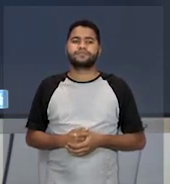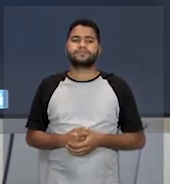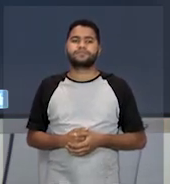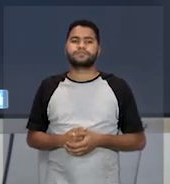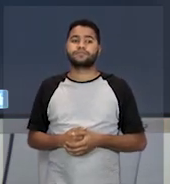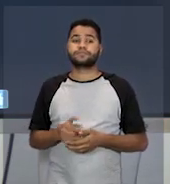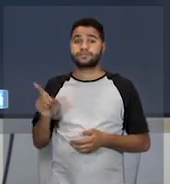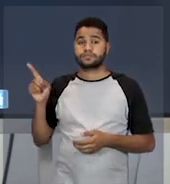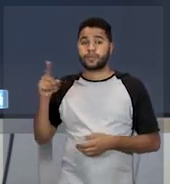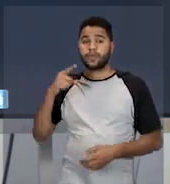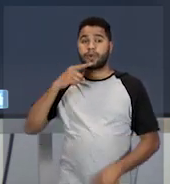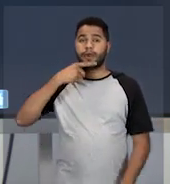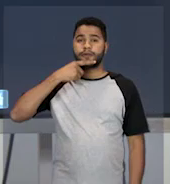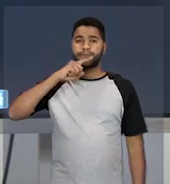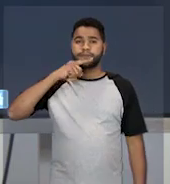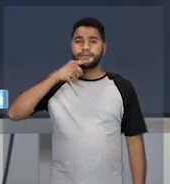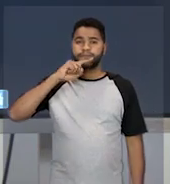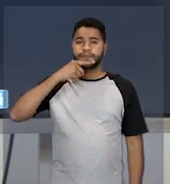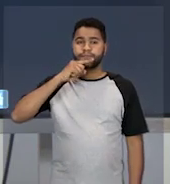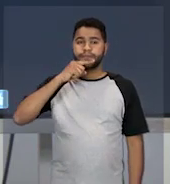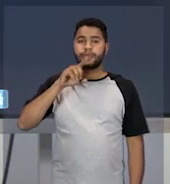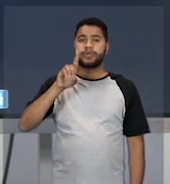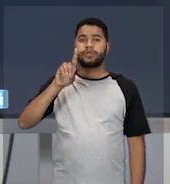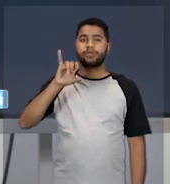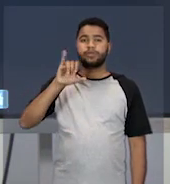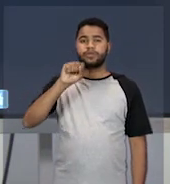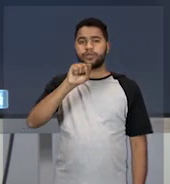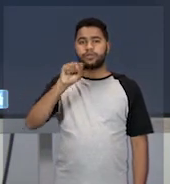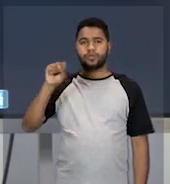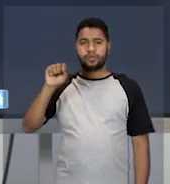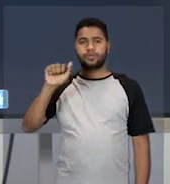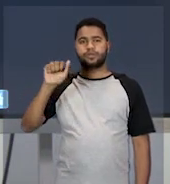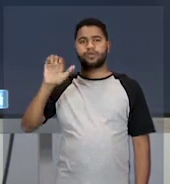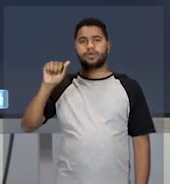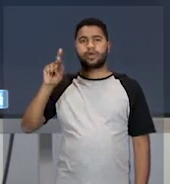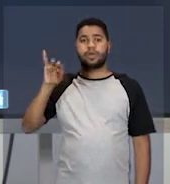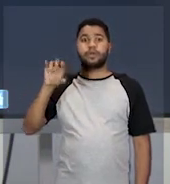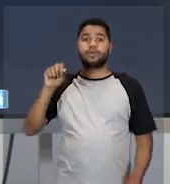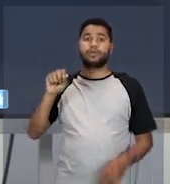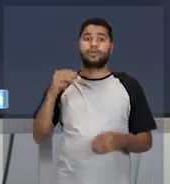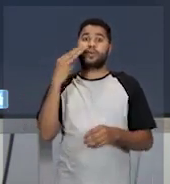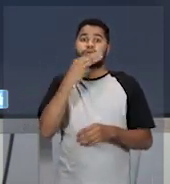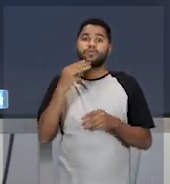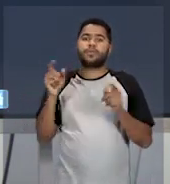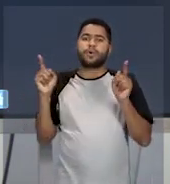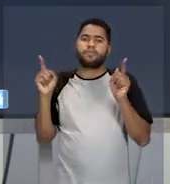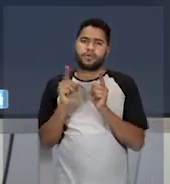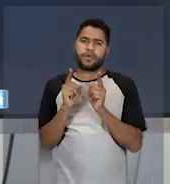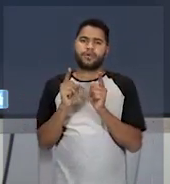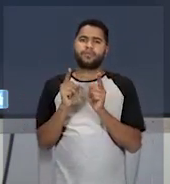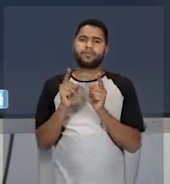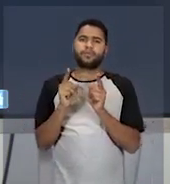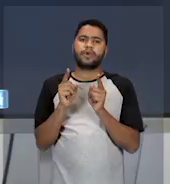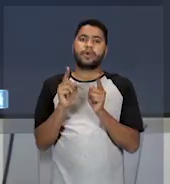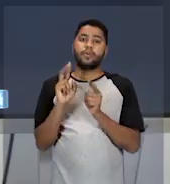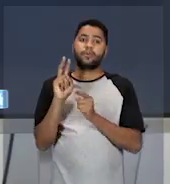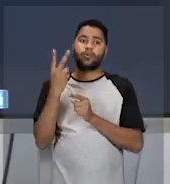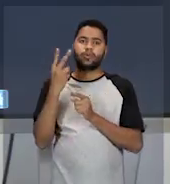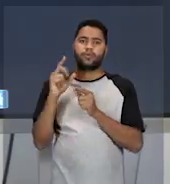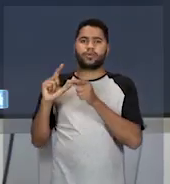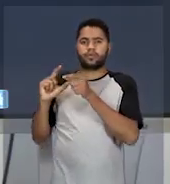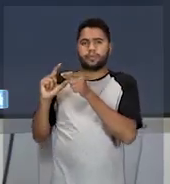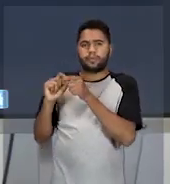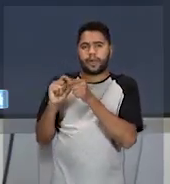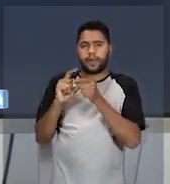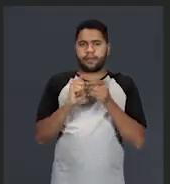a cana-de-açúcar é um disacarídeo, é um açúcar menor. Ele é formado por duas bolinhas, olha